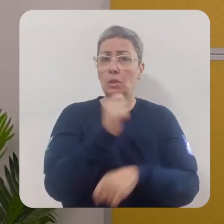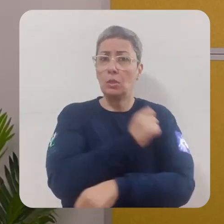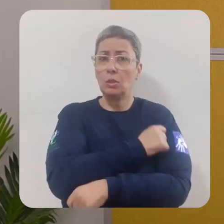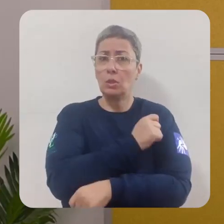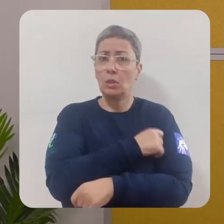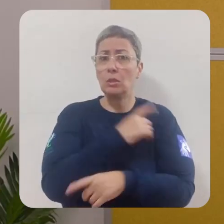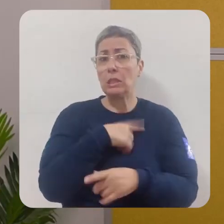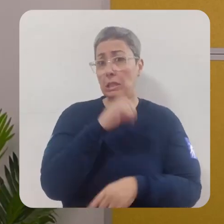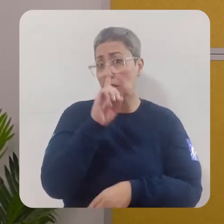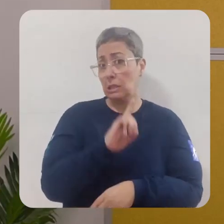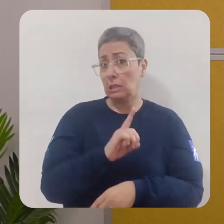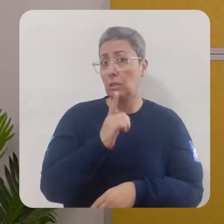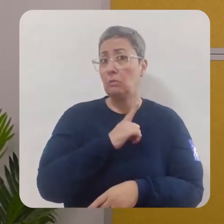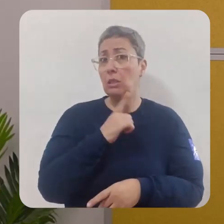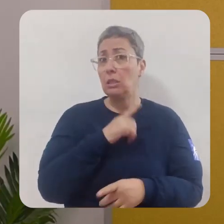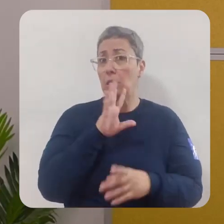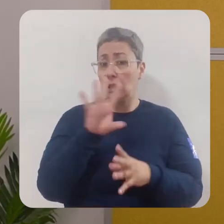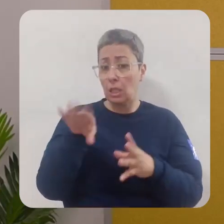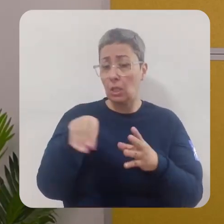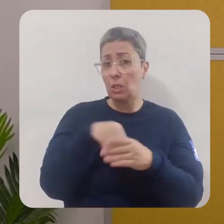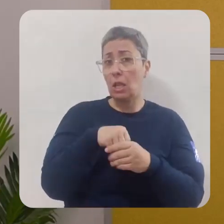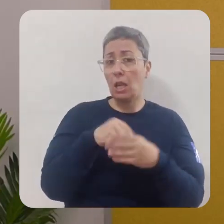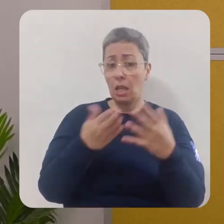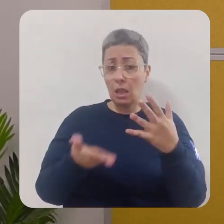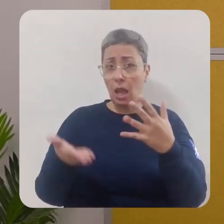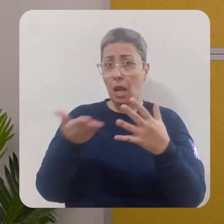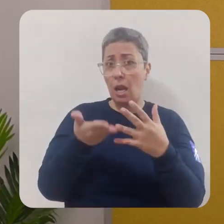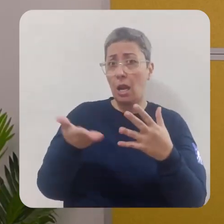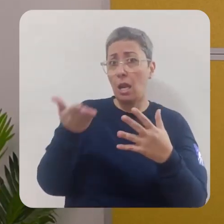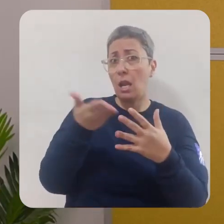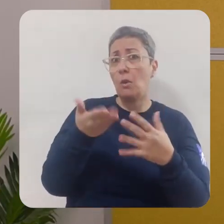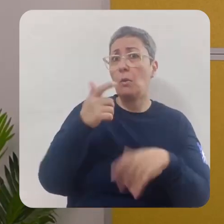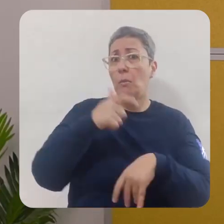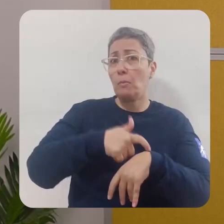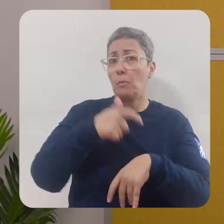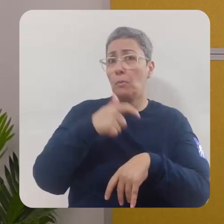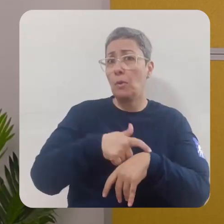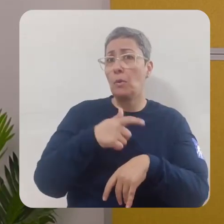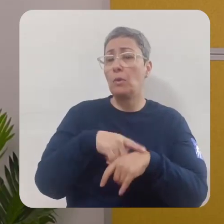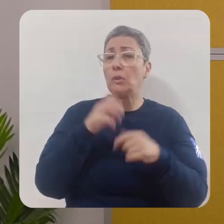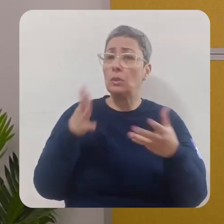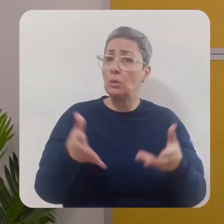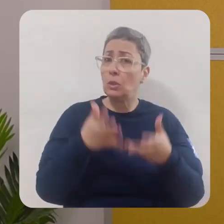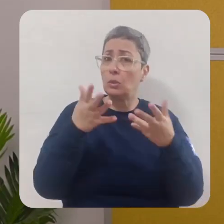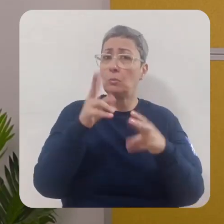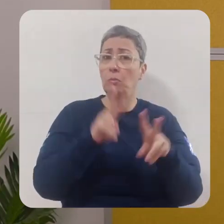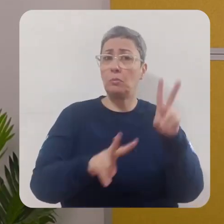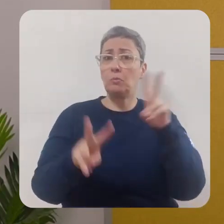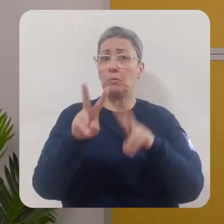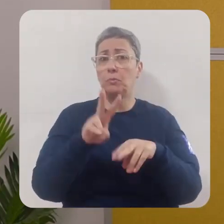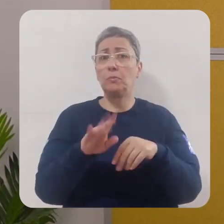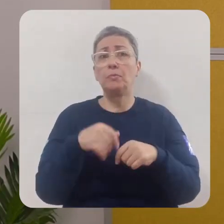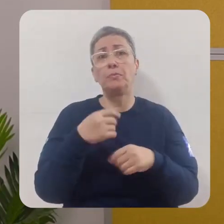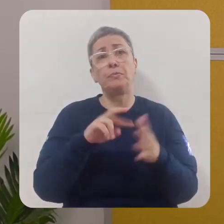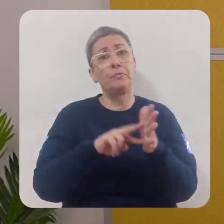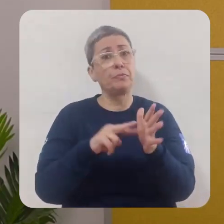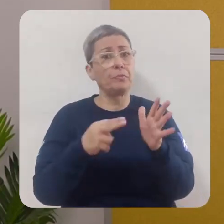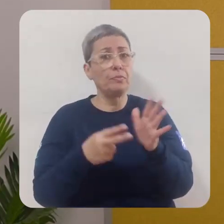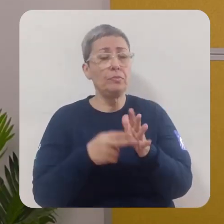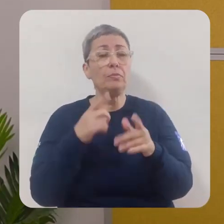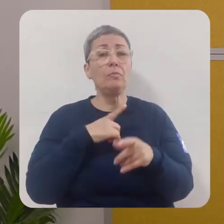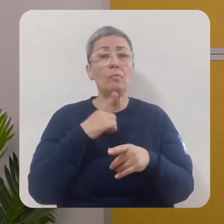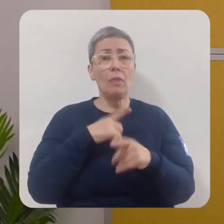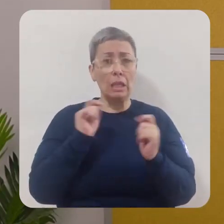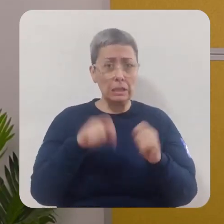deste educando com deficiência. Se ele está neste nível, neste momento de estímulo visual, ou